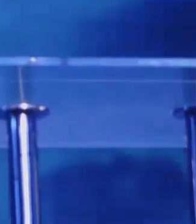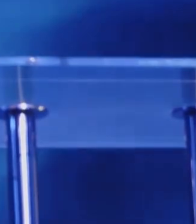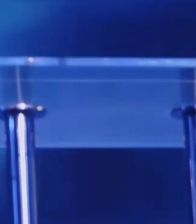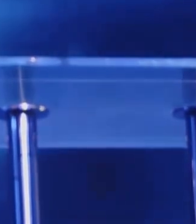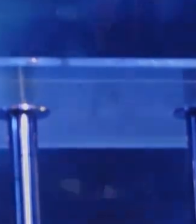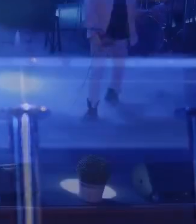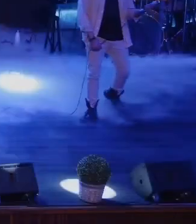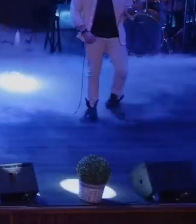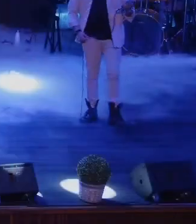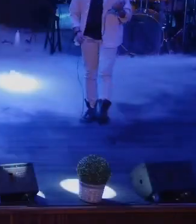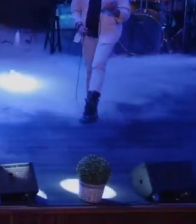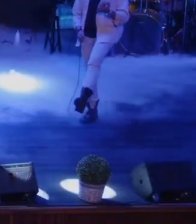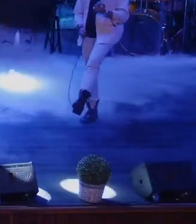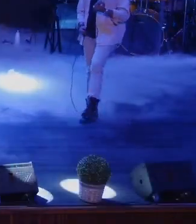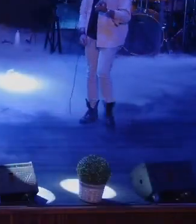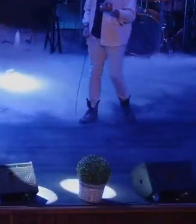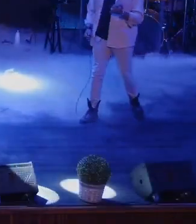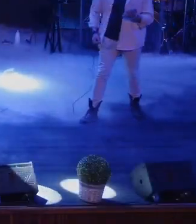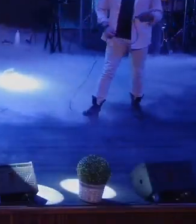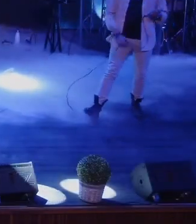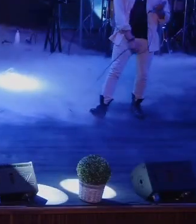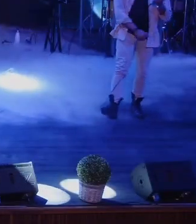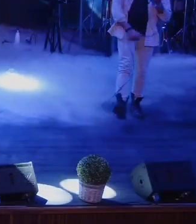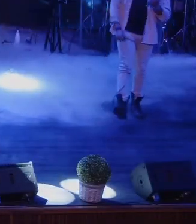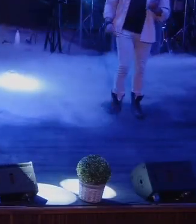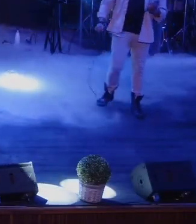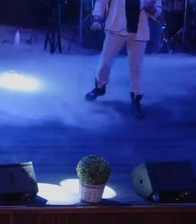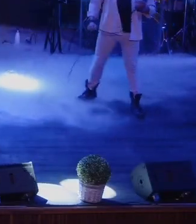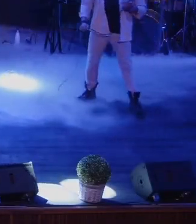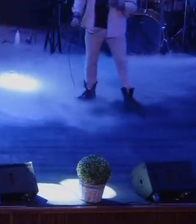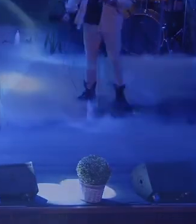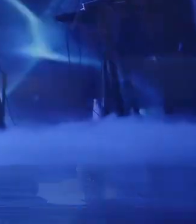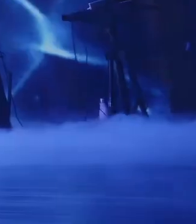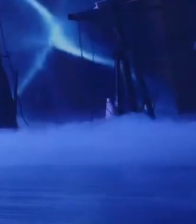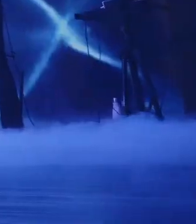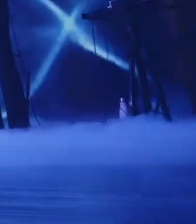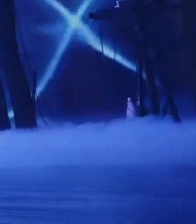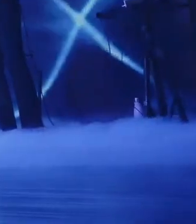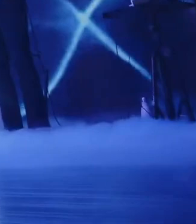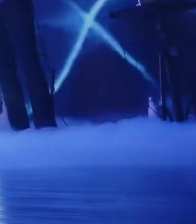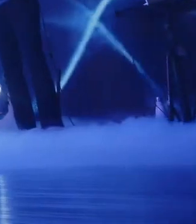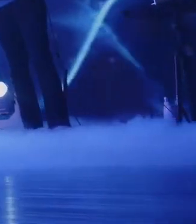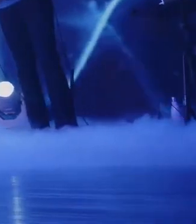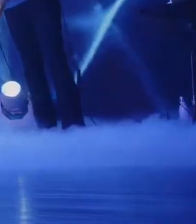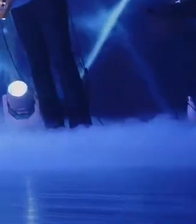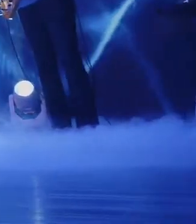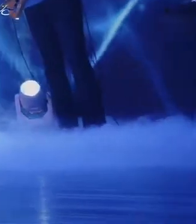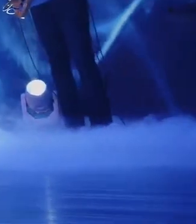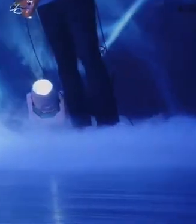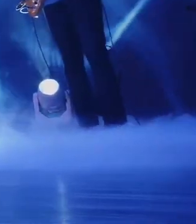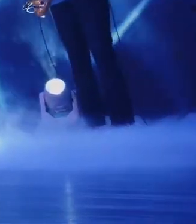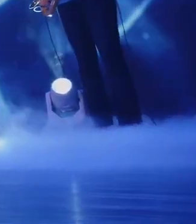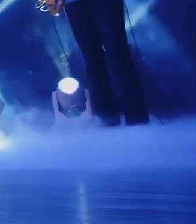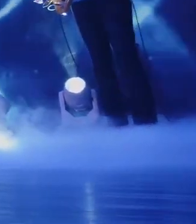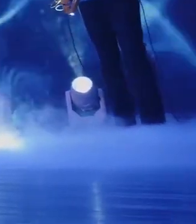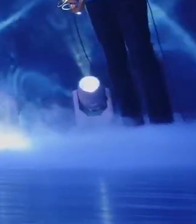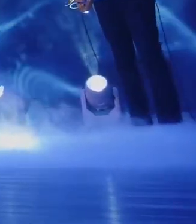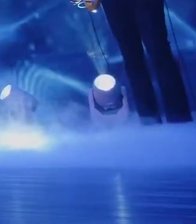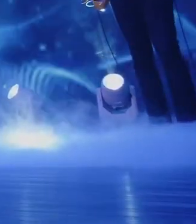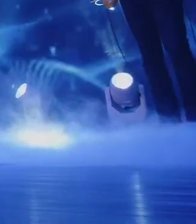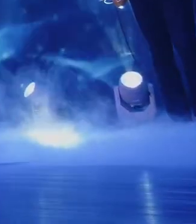purificou quando eu era um pecado eu por